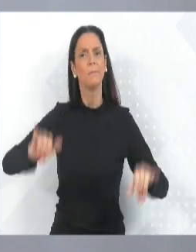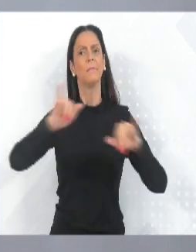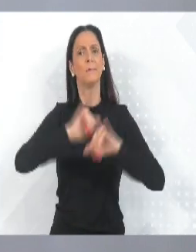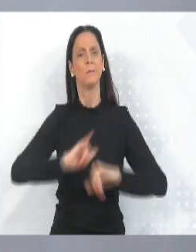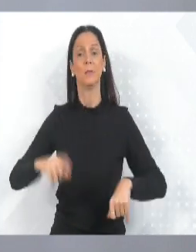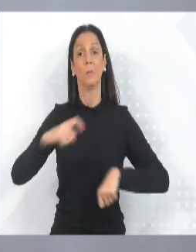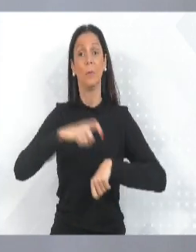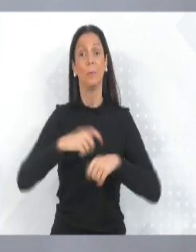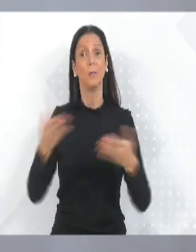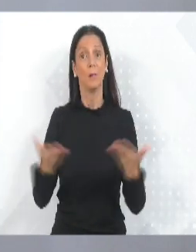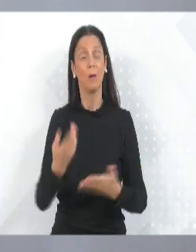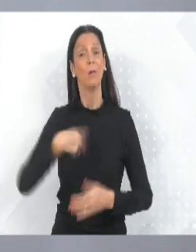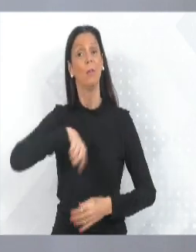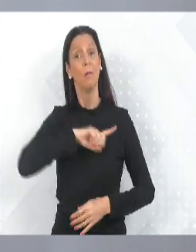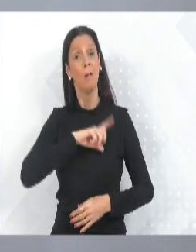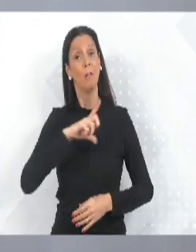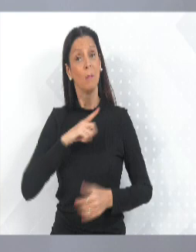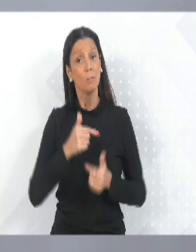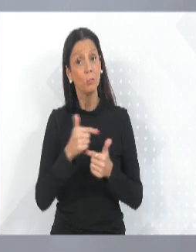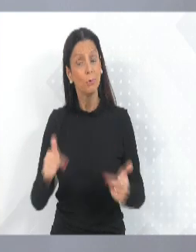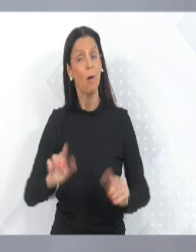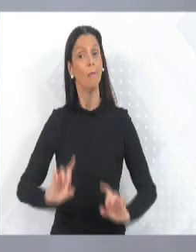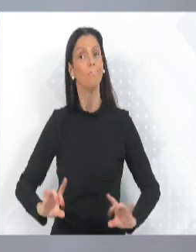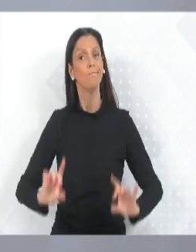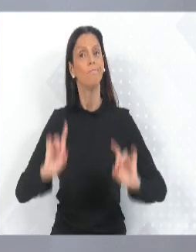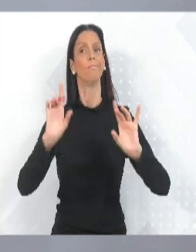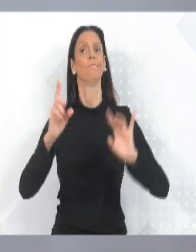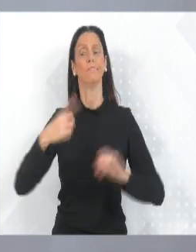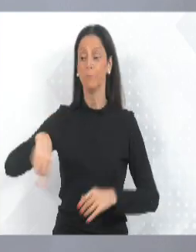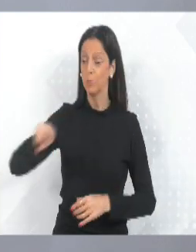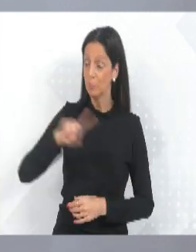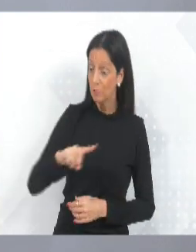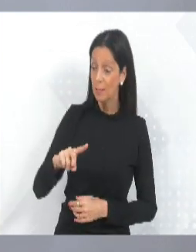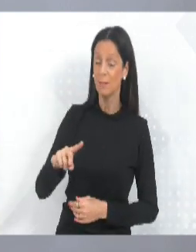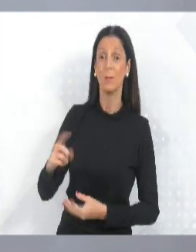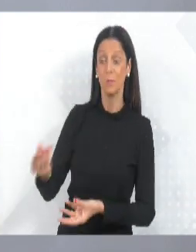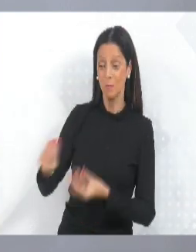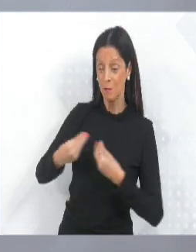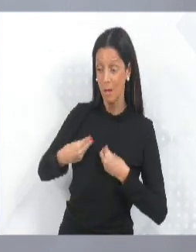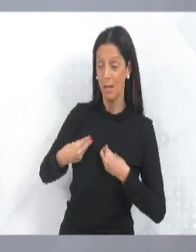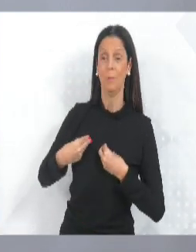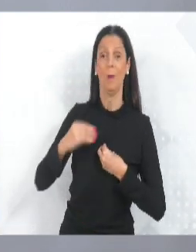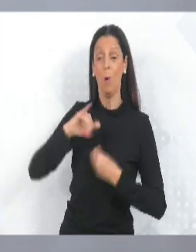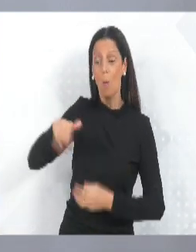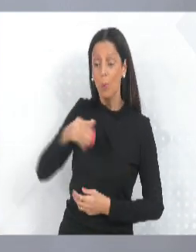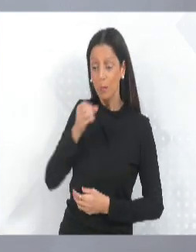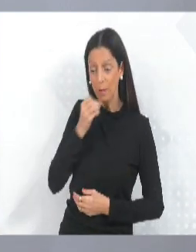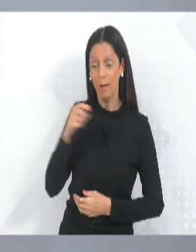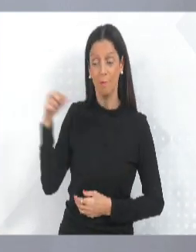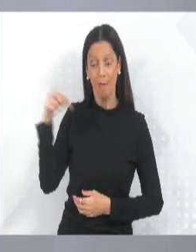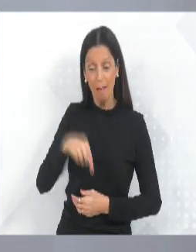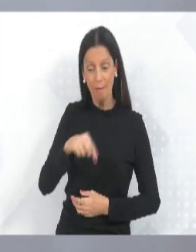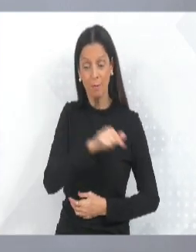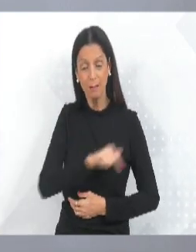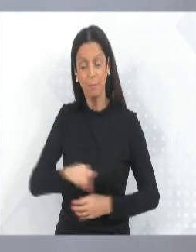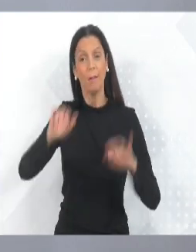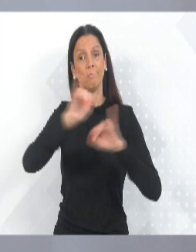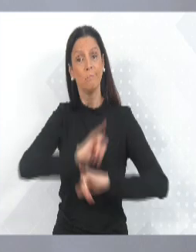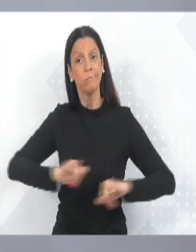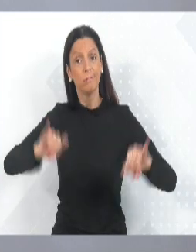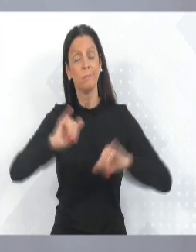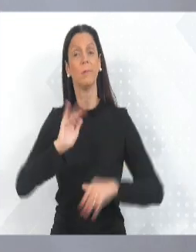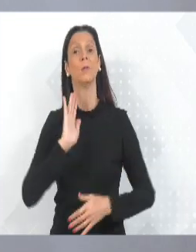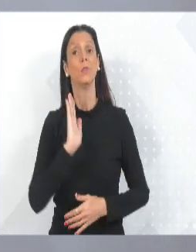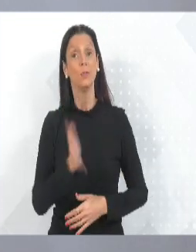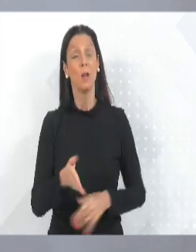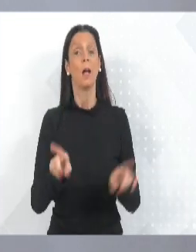temos Nós Somos privilegiados vocês deram a nós o privilégio de ter essa semana de poder vir aqui já fui em rede já